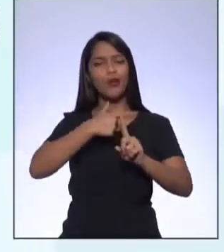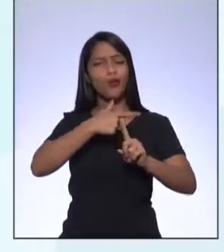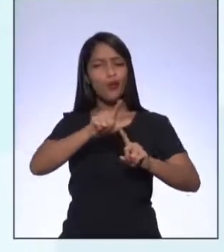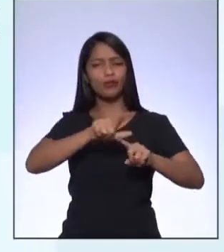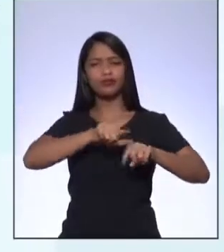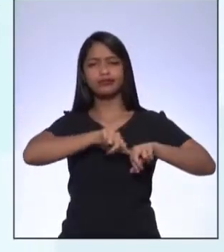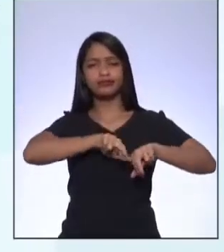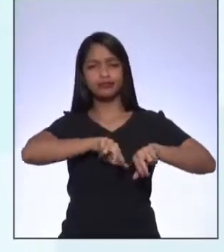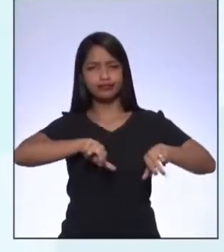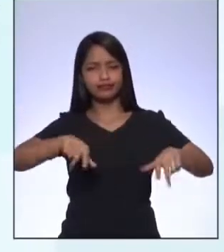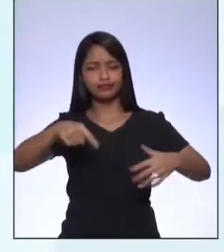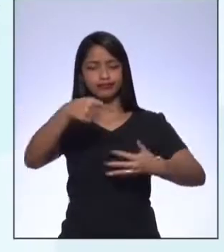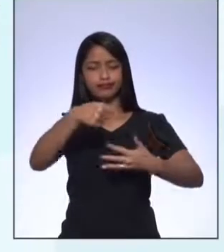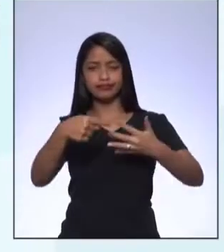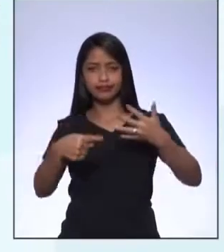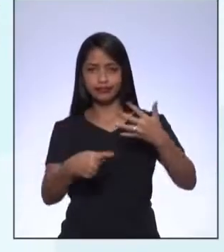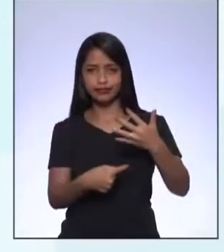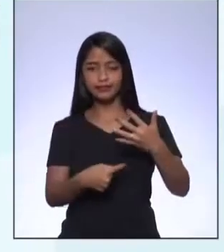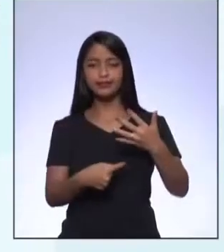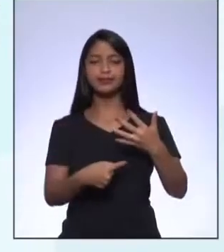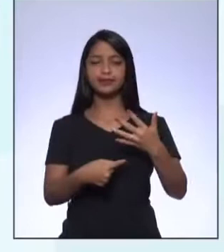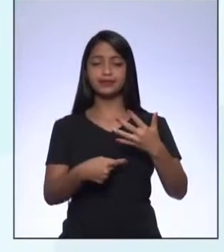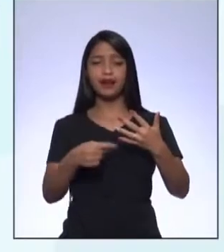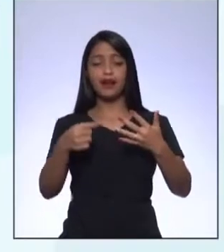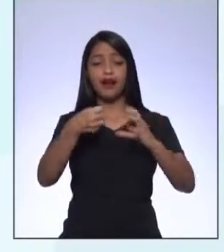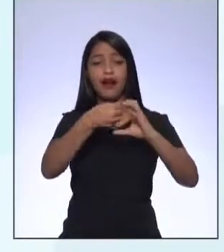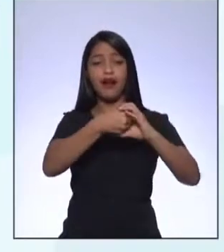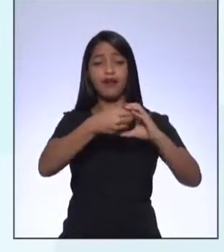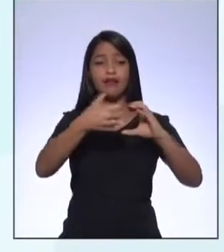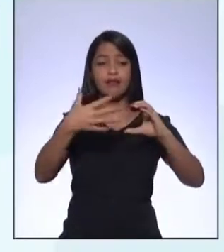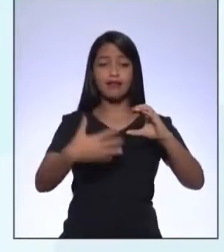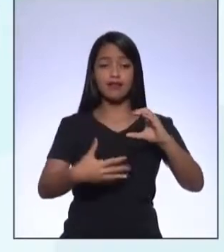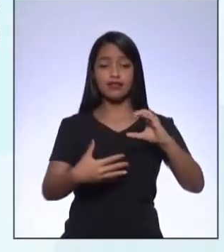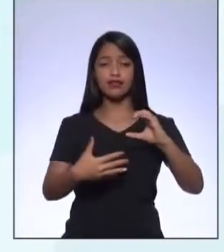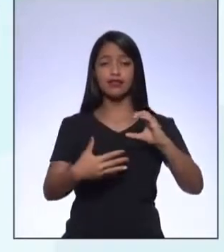outros, correlacionando essas características,